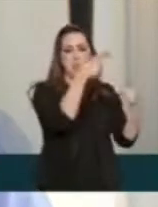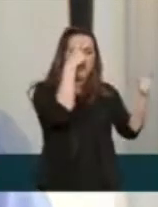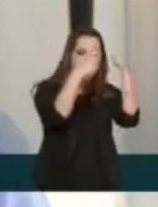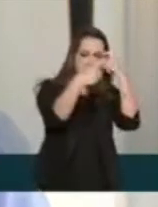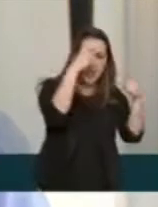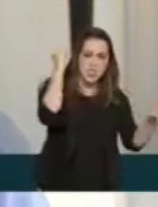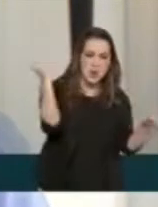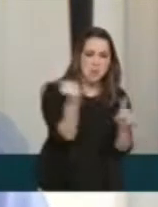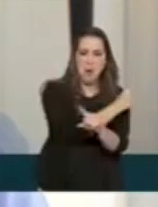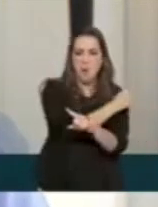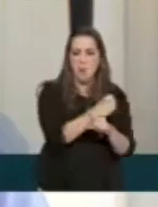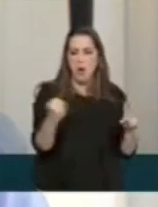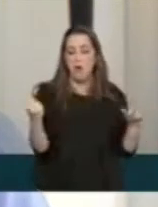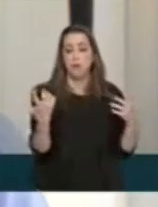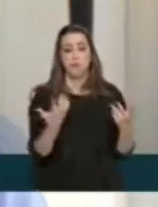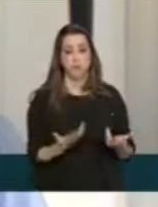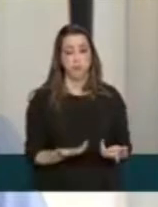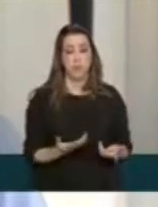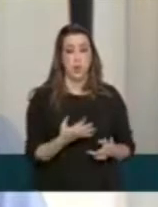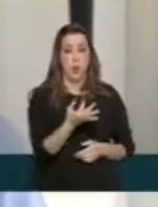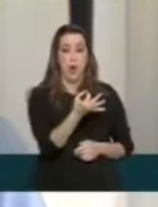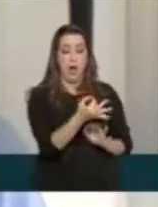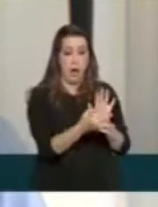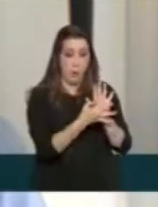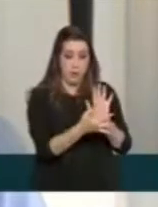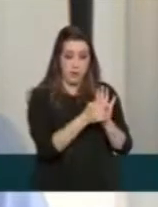na opinião dele, isso seria importante,